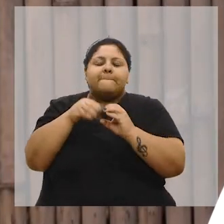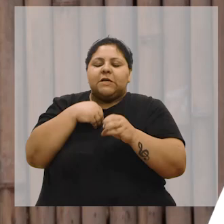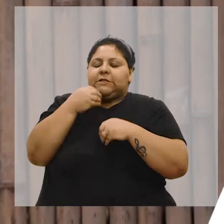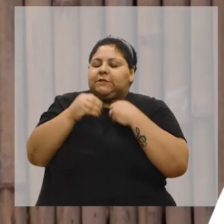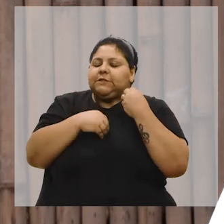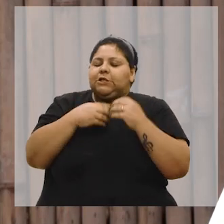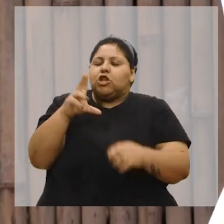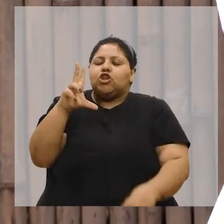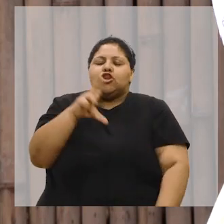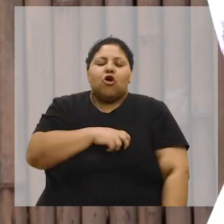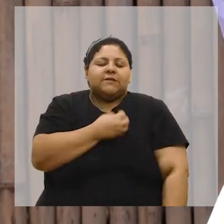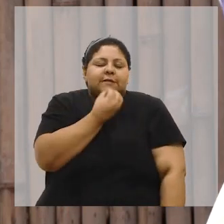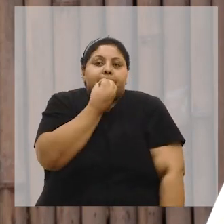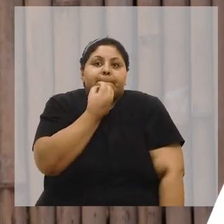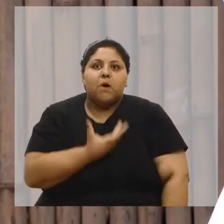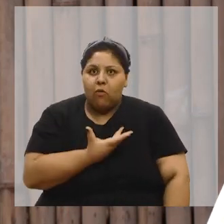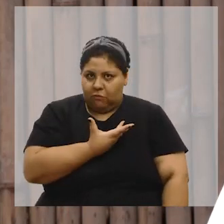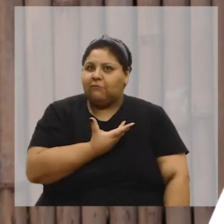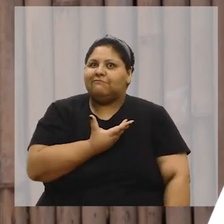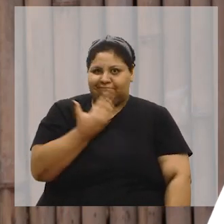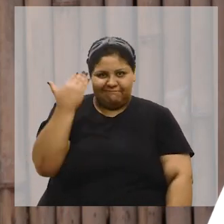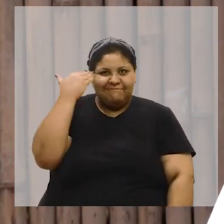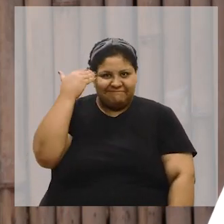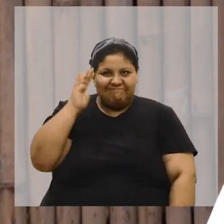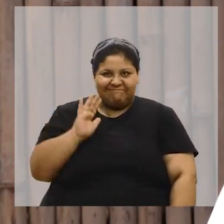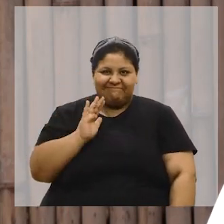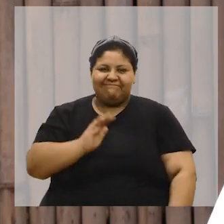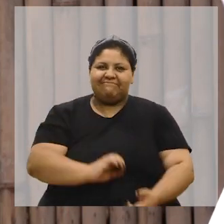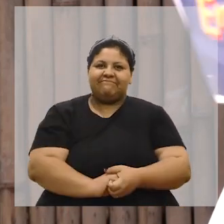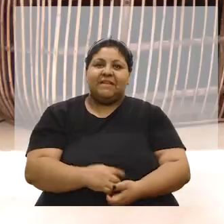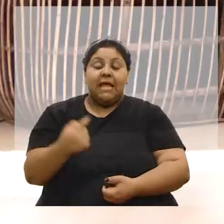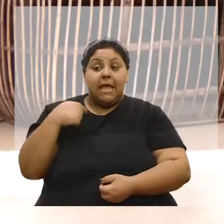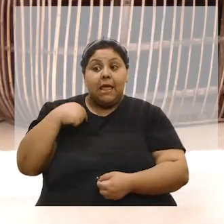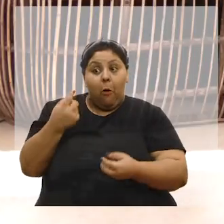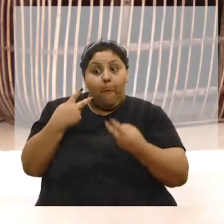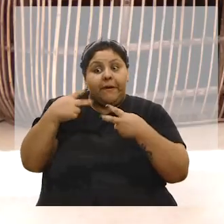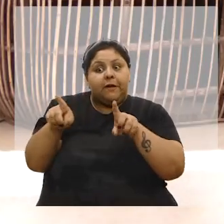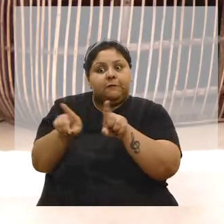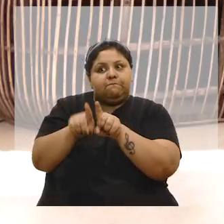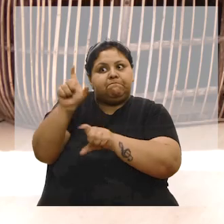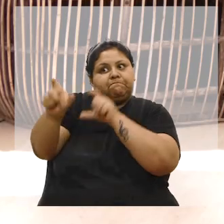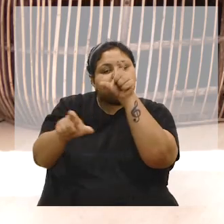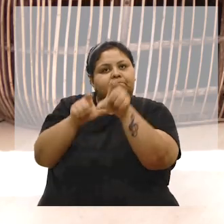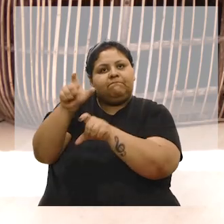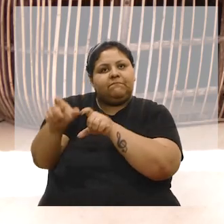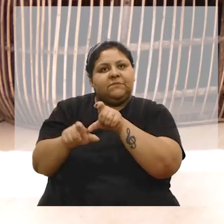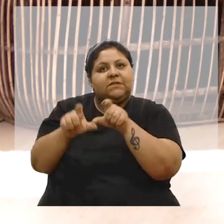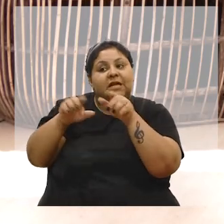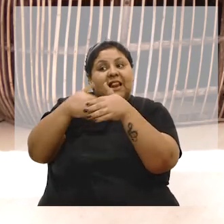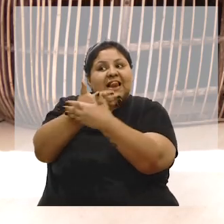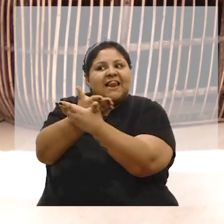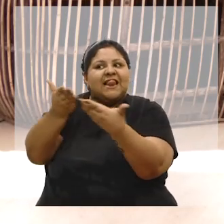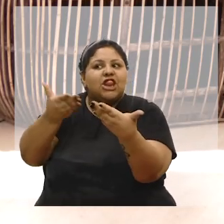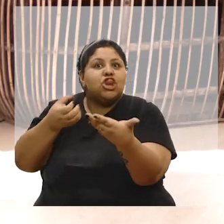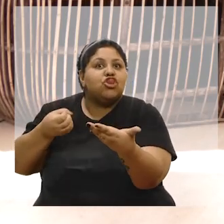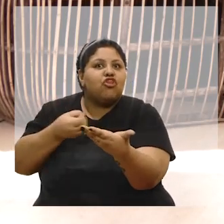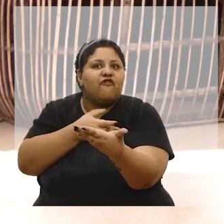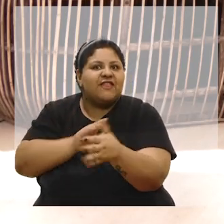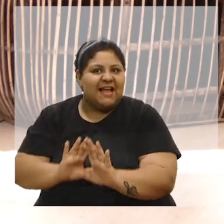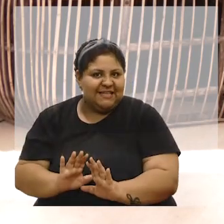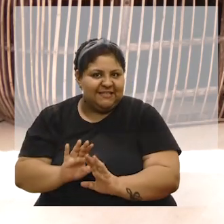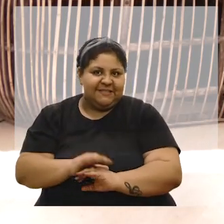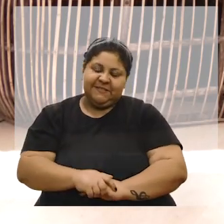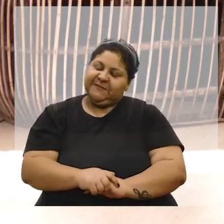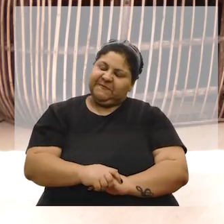uma sensação de, nossa, como é gostoso, assim, né? Ter essa E eu noto também que as pessoas estão mais abertas a